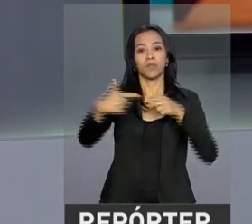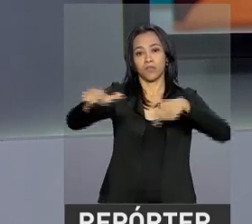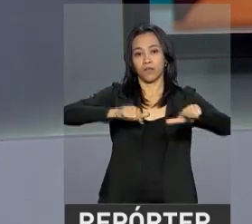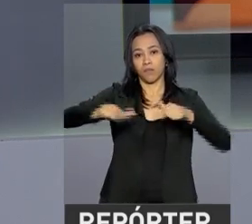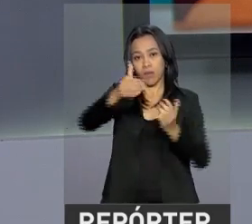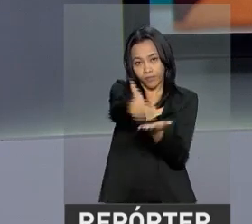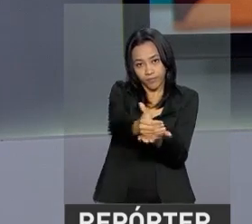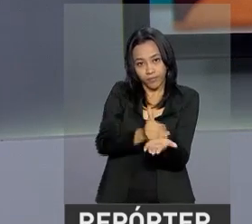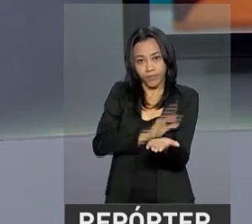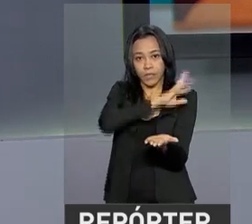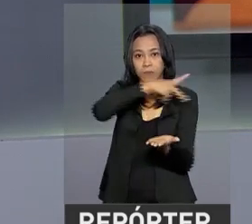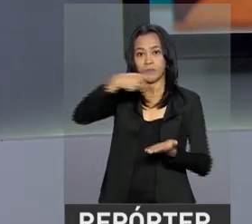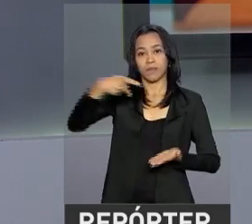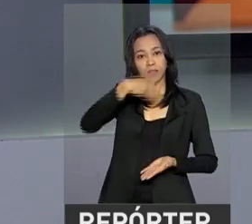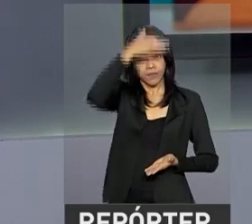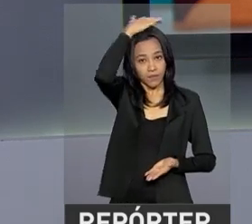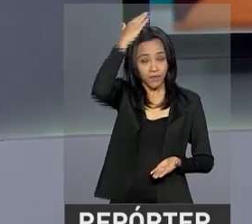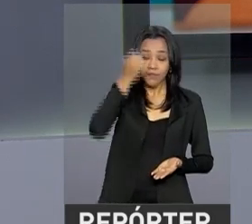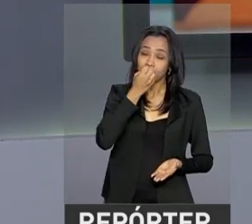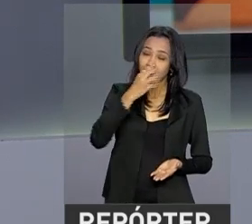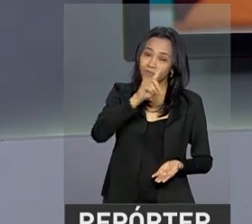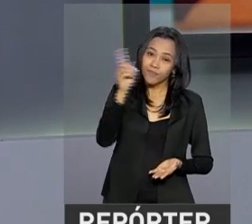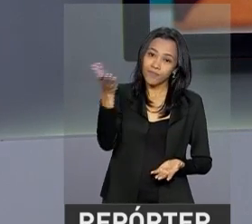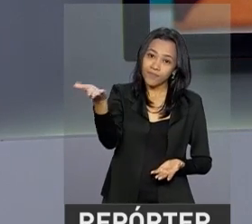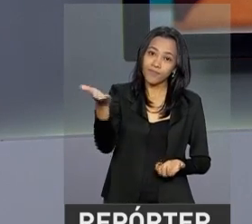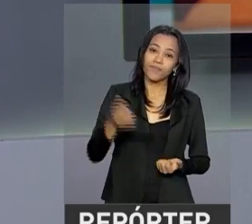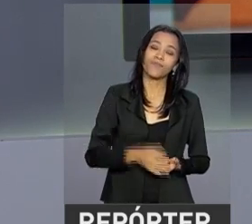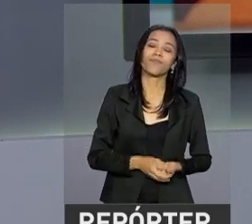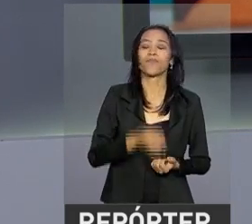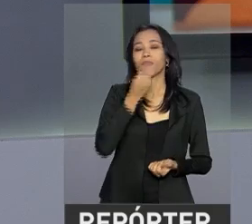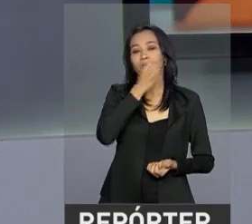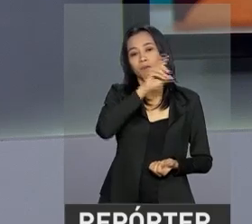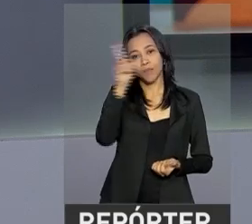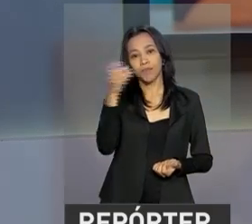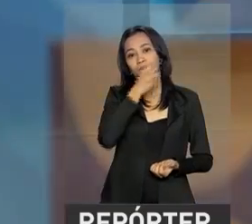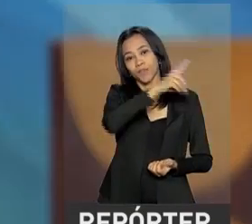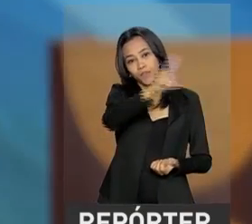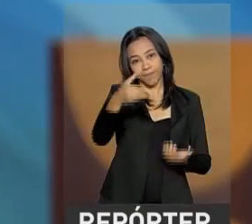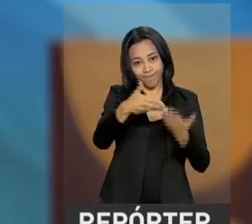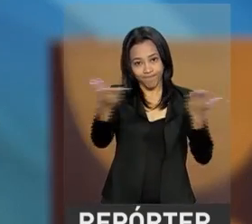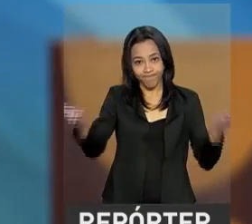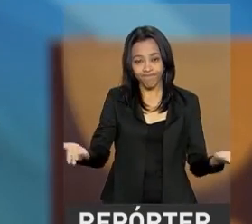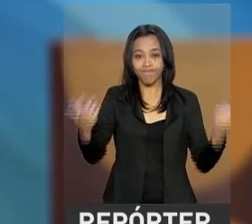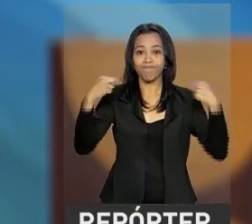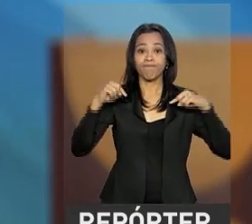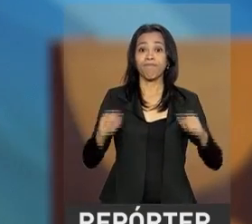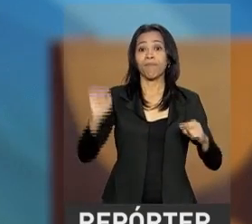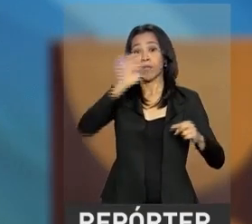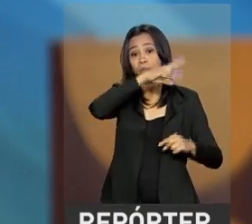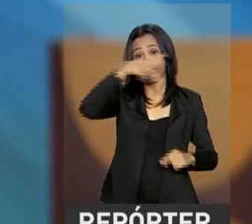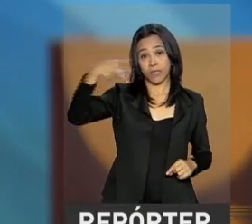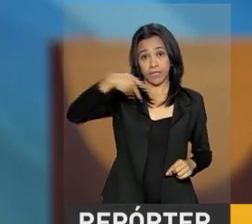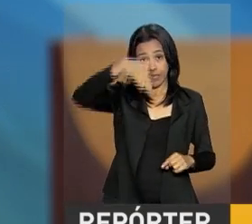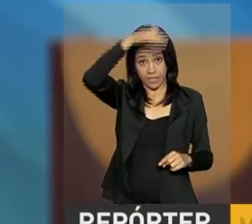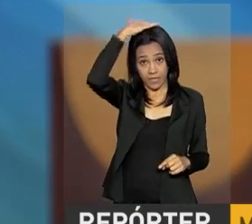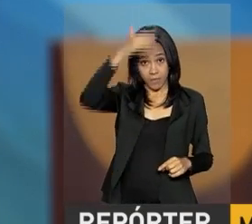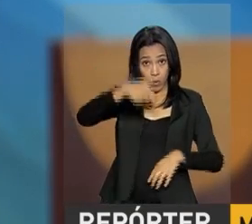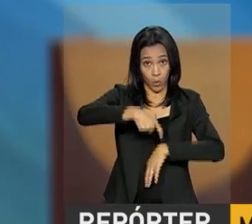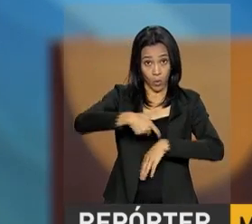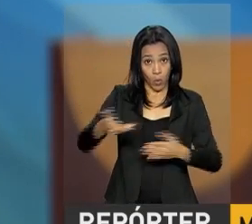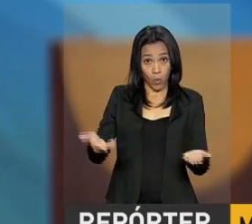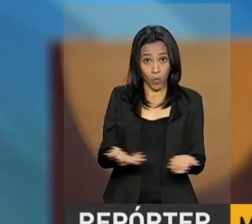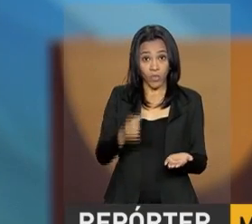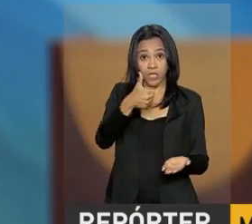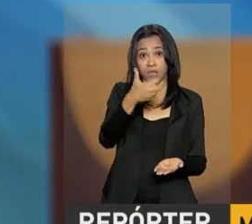Michel Temer. Olá, Marcinha, bom dia. Bom dia, Thaísa. Bom dia a todos. O presidente Michel Temer recebe hoje, às 10 da manhã,